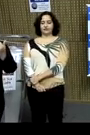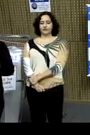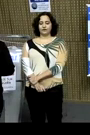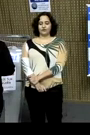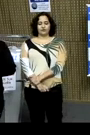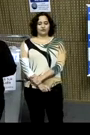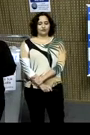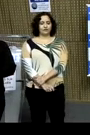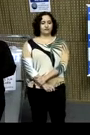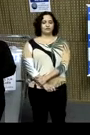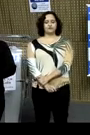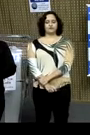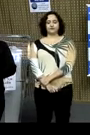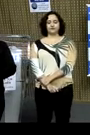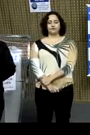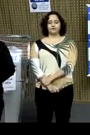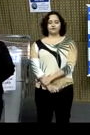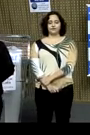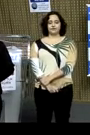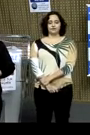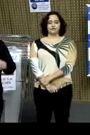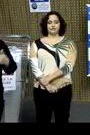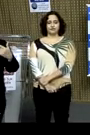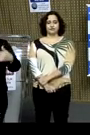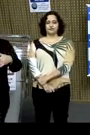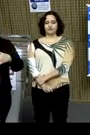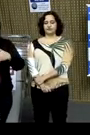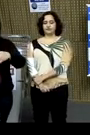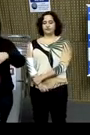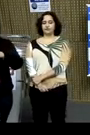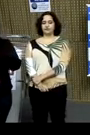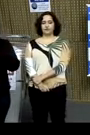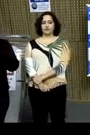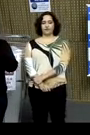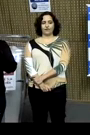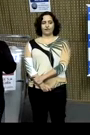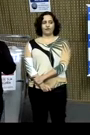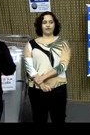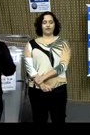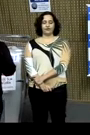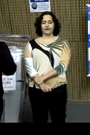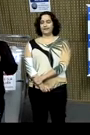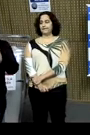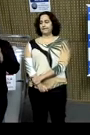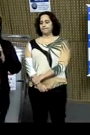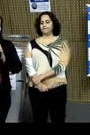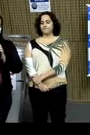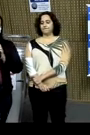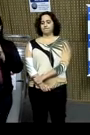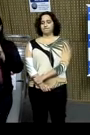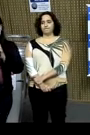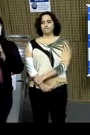estratégias de captar essa puérpera. O prazo é durante todo o ano de 2021